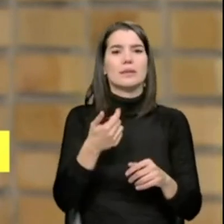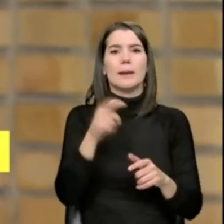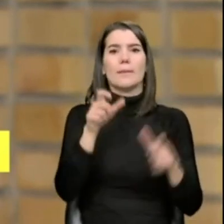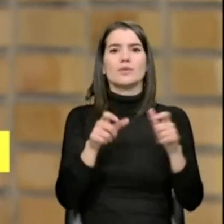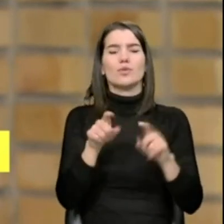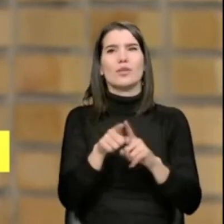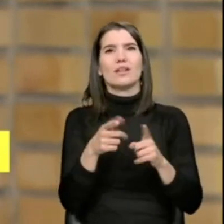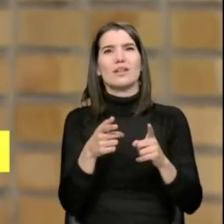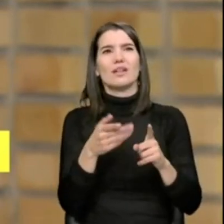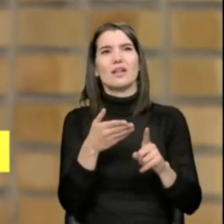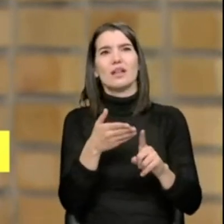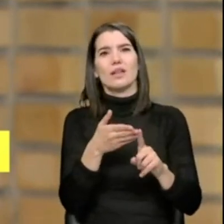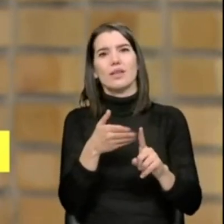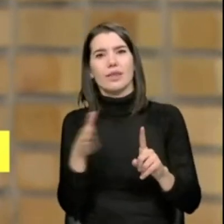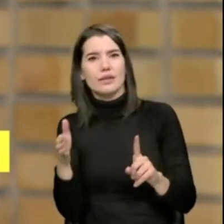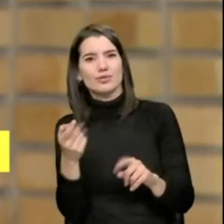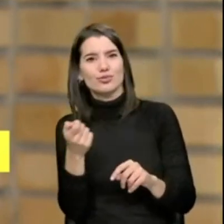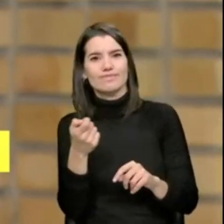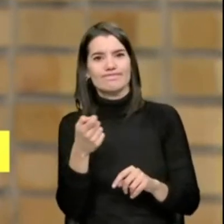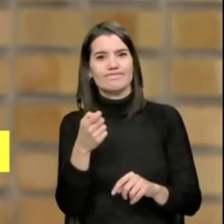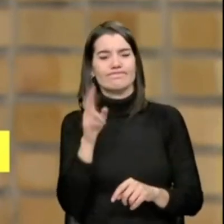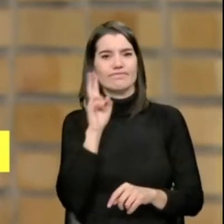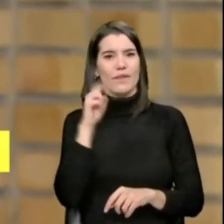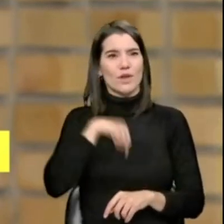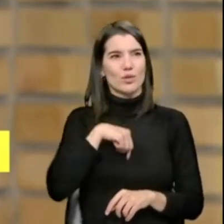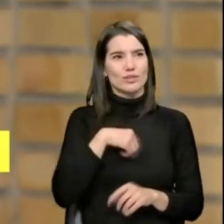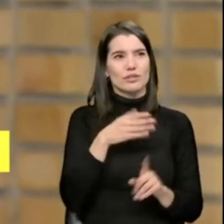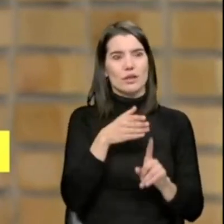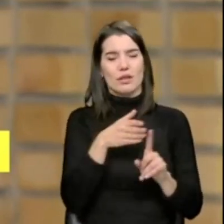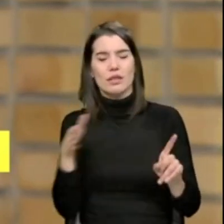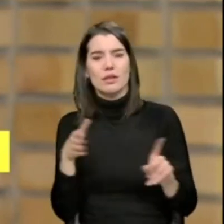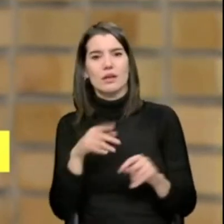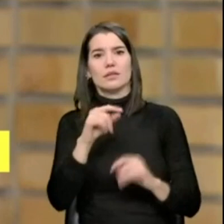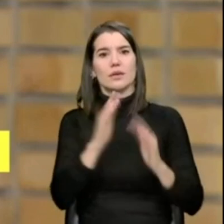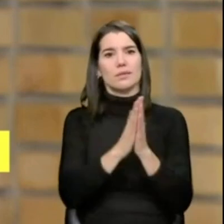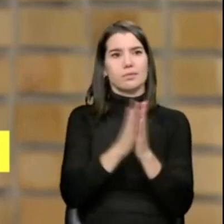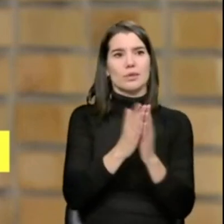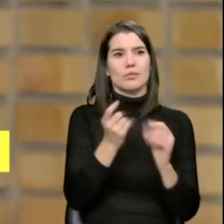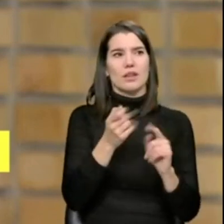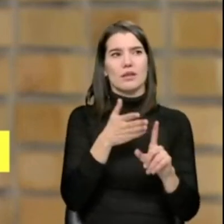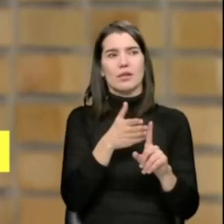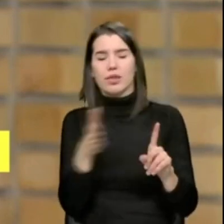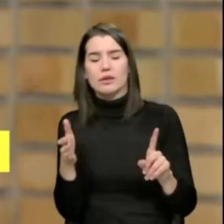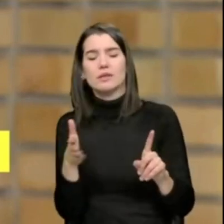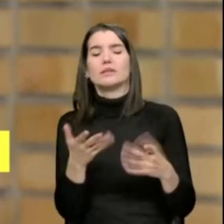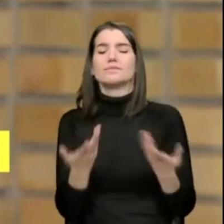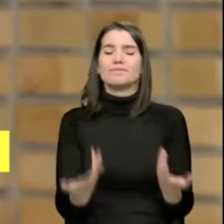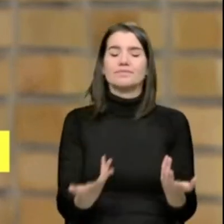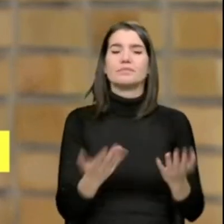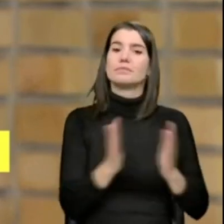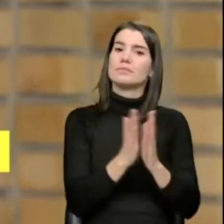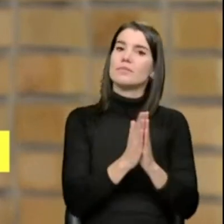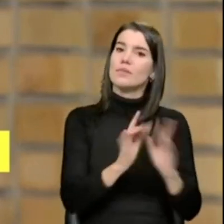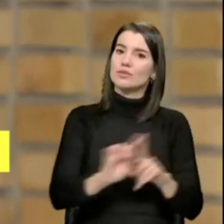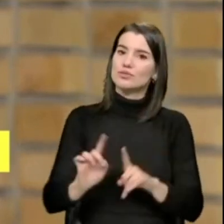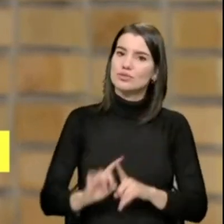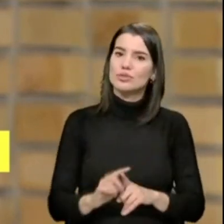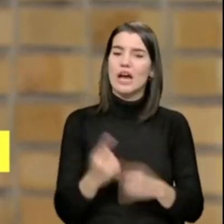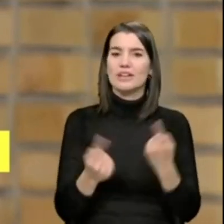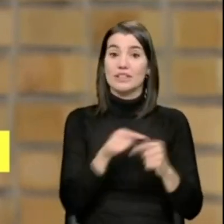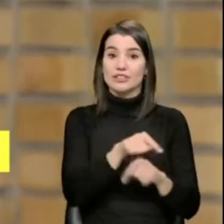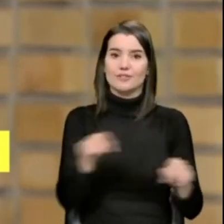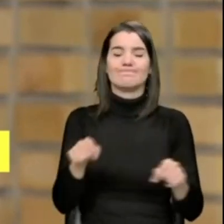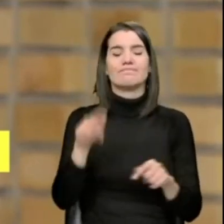distorcer os valores e acabam por distorcer também as próprias religiões, e muitas vezes as religiões são